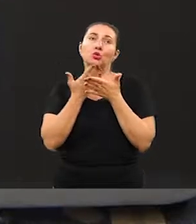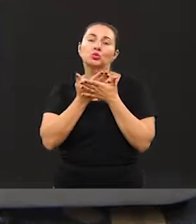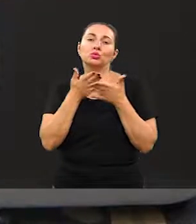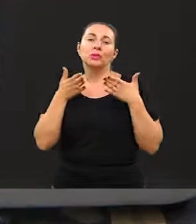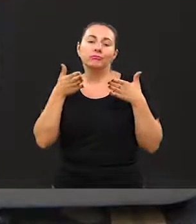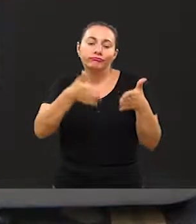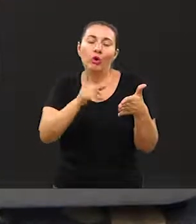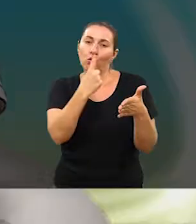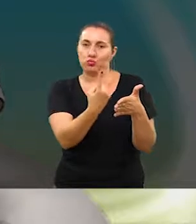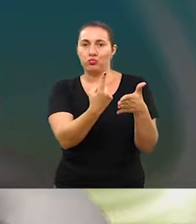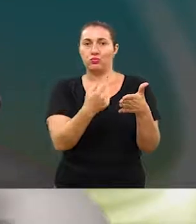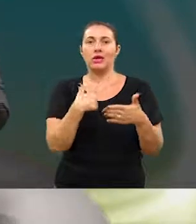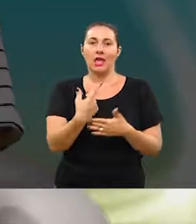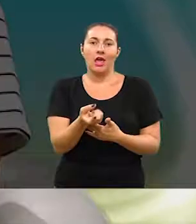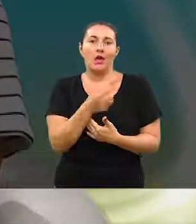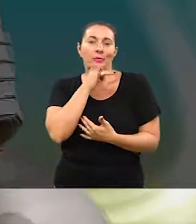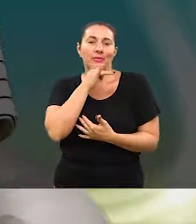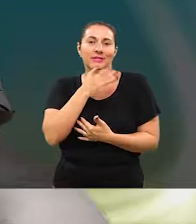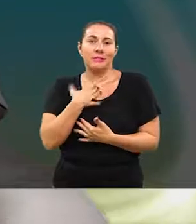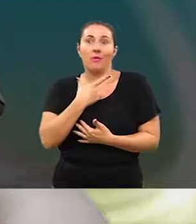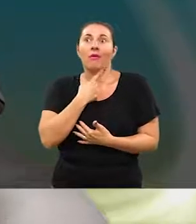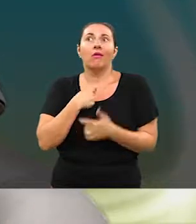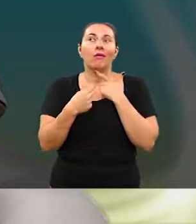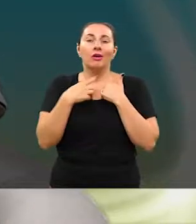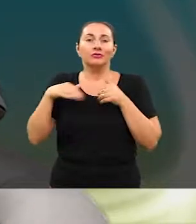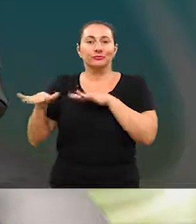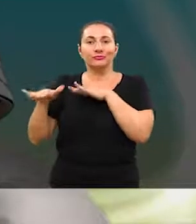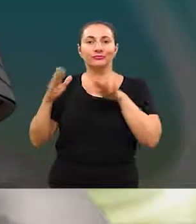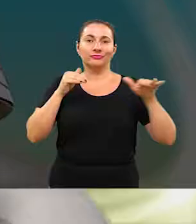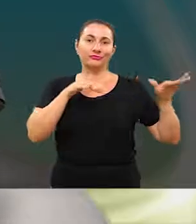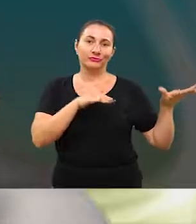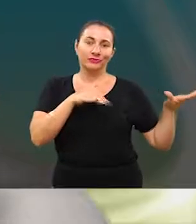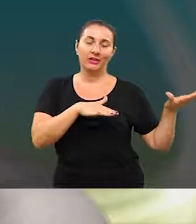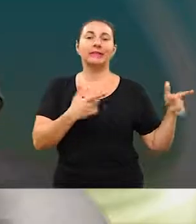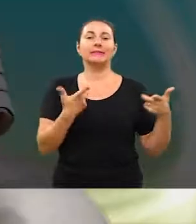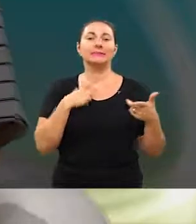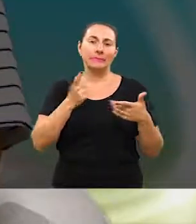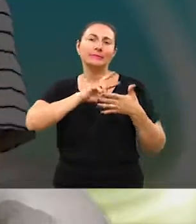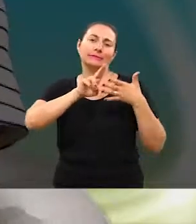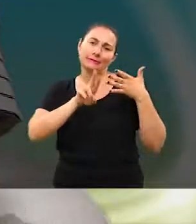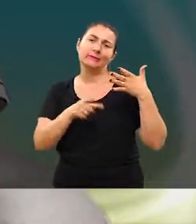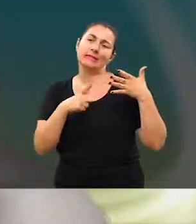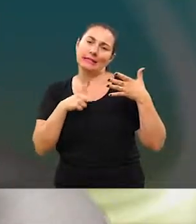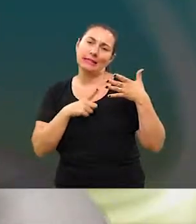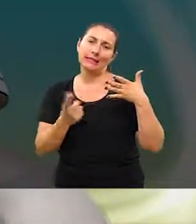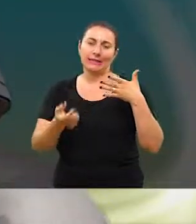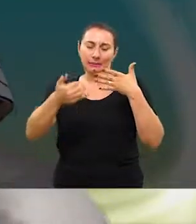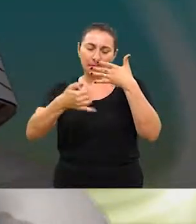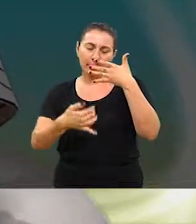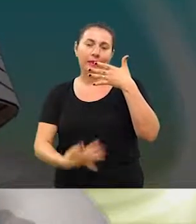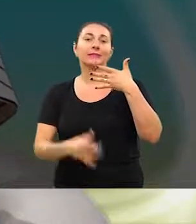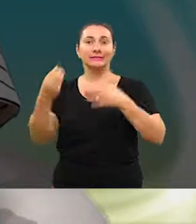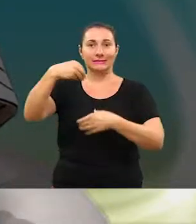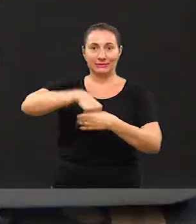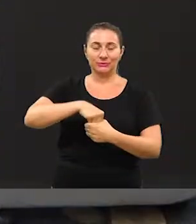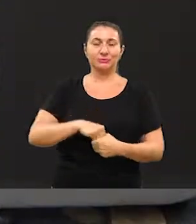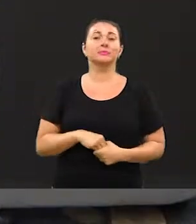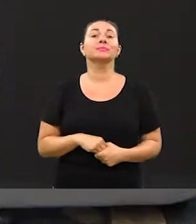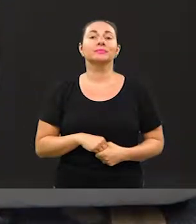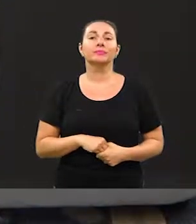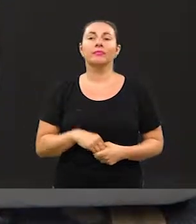só em um, sabe? Então eu, por exemplo, sou mais da dança do ventre. Então, mas dentro da dança do ventre já tem N ramificações, assim, pra se escolher também.